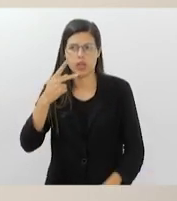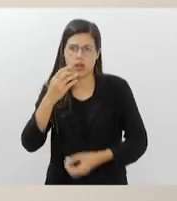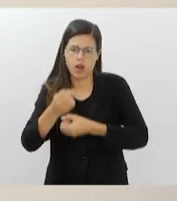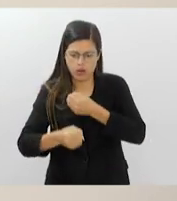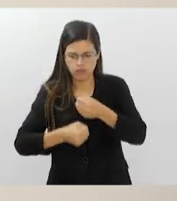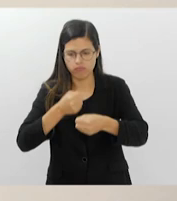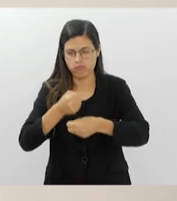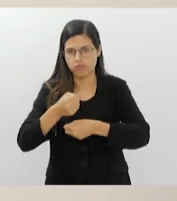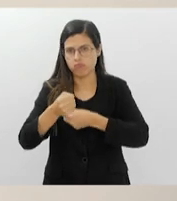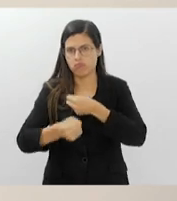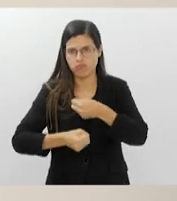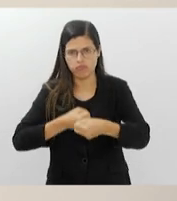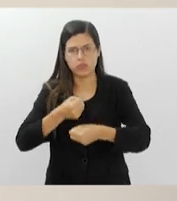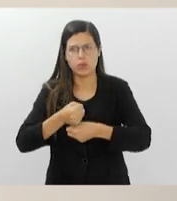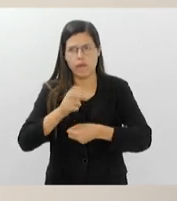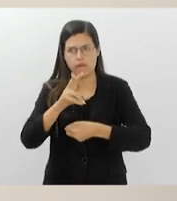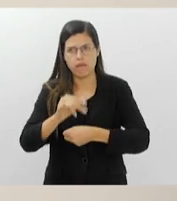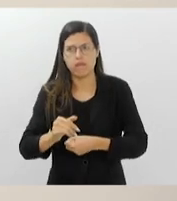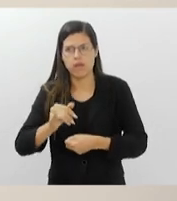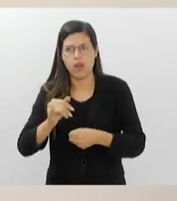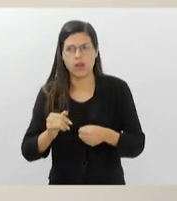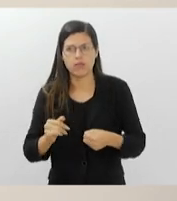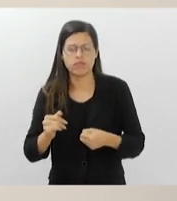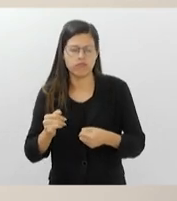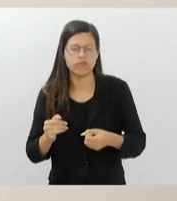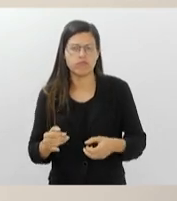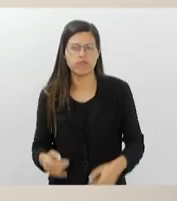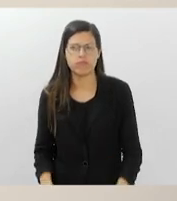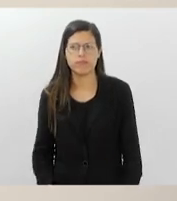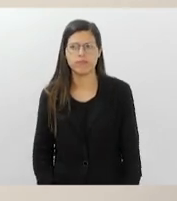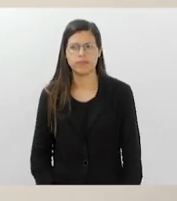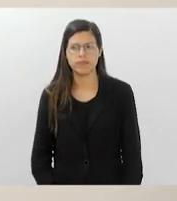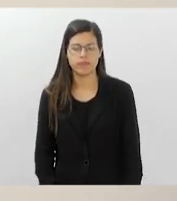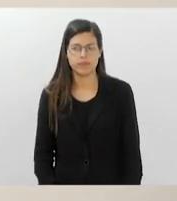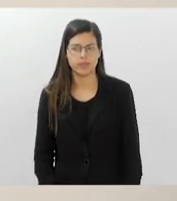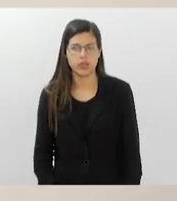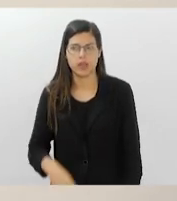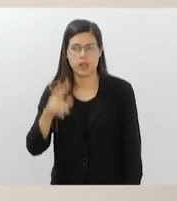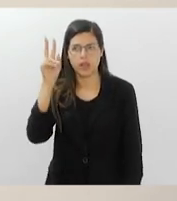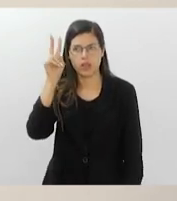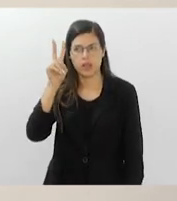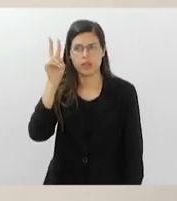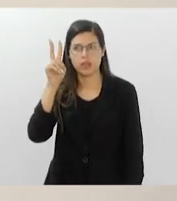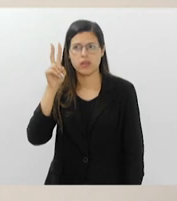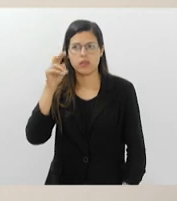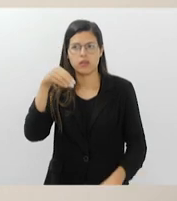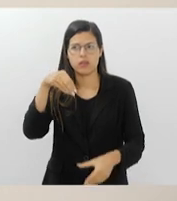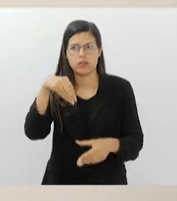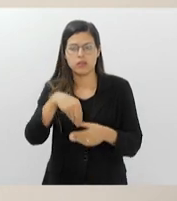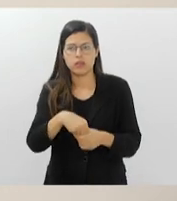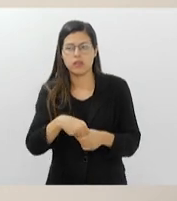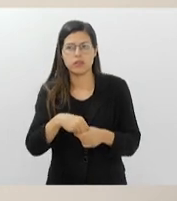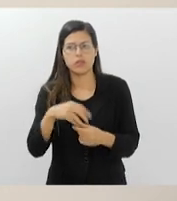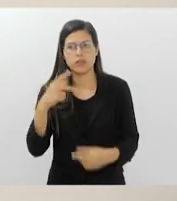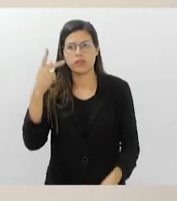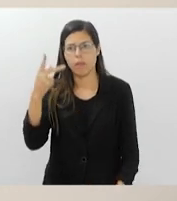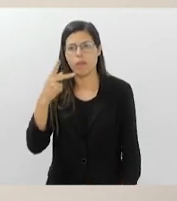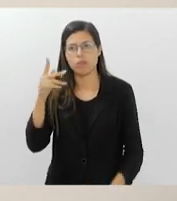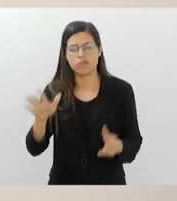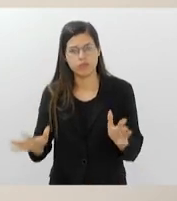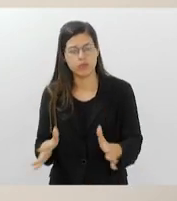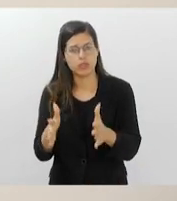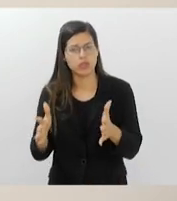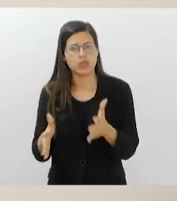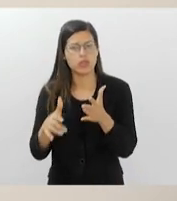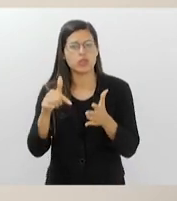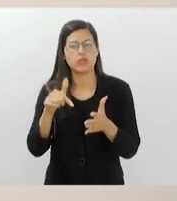então ela vai eh seguir né ano a ano e lembrar que eh dentro dessa política de incentivo a gente tem a